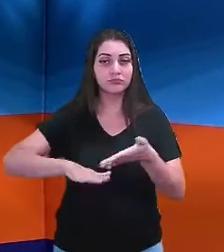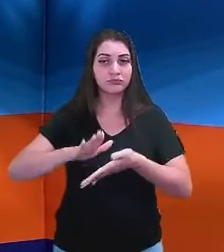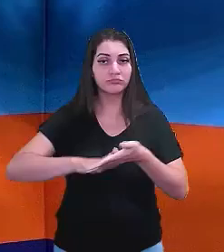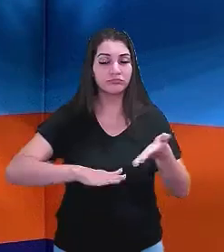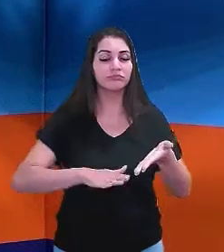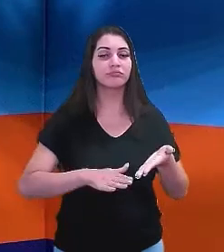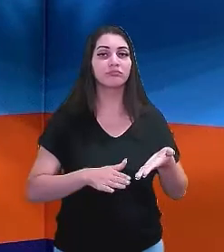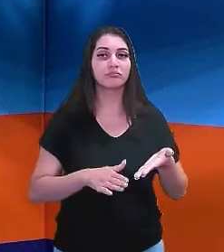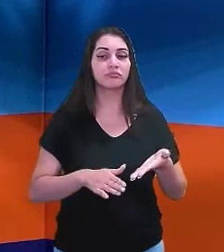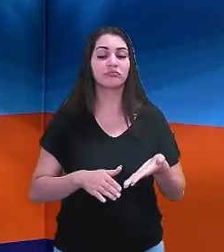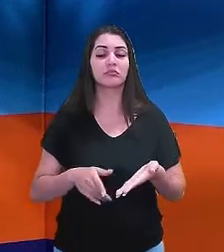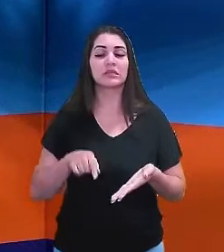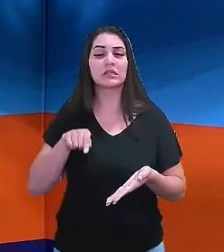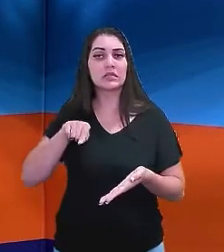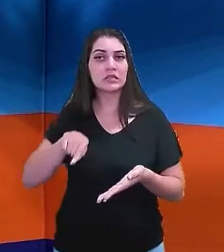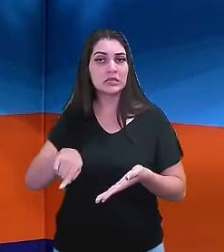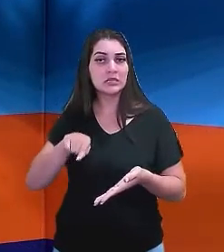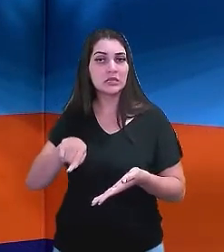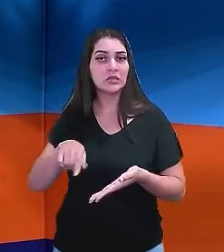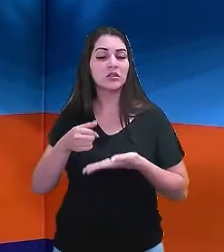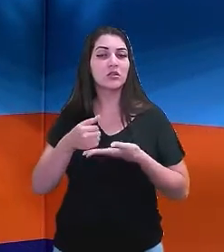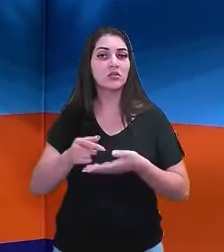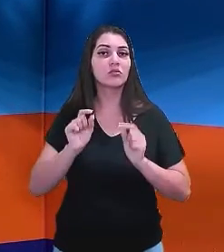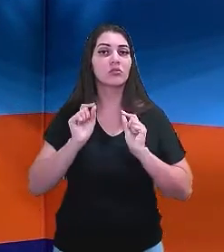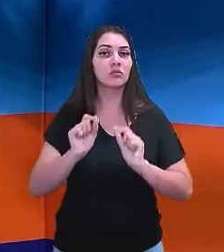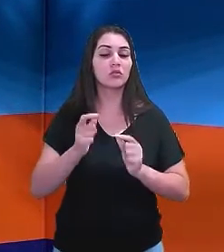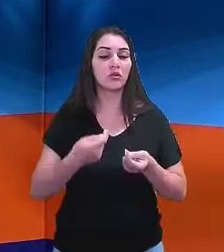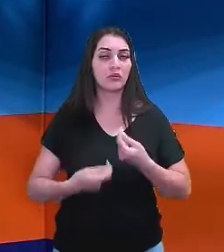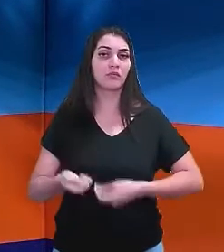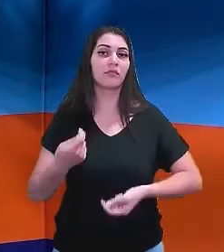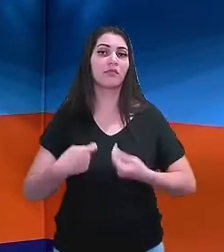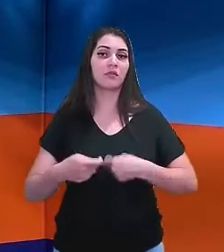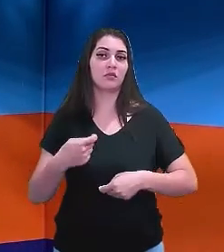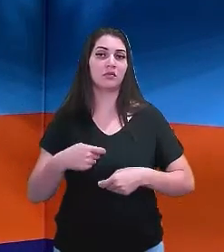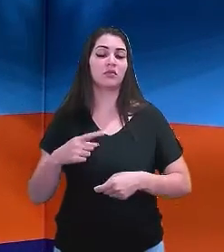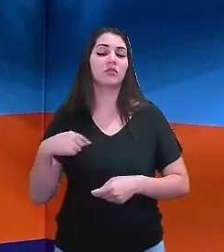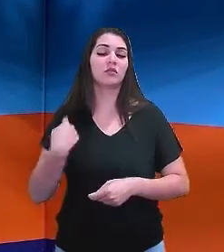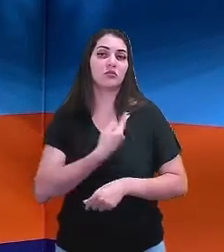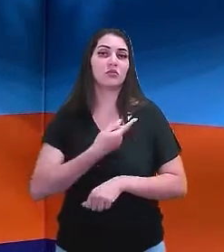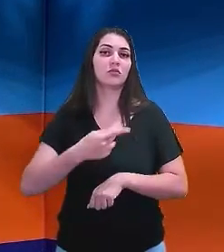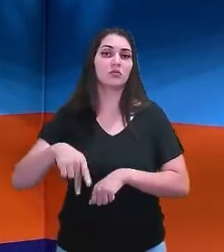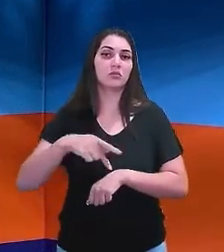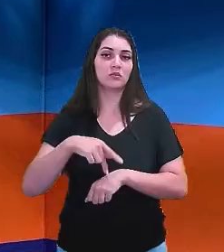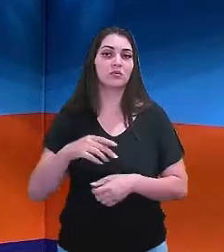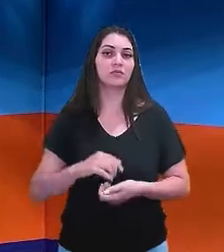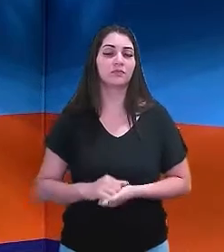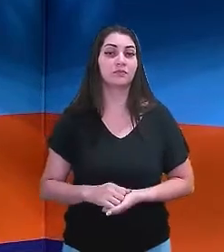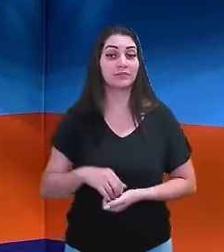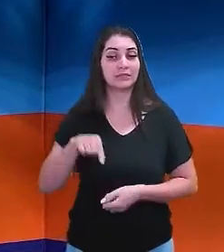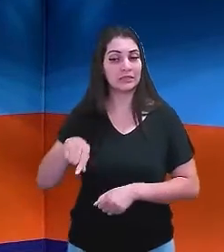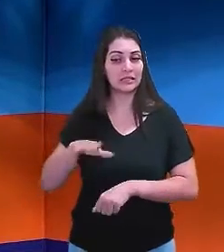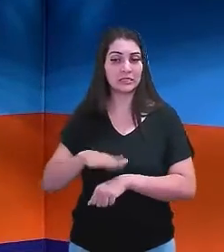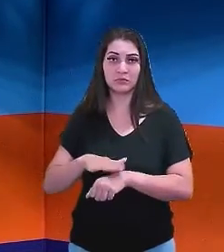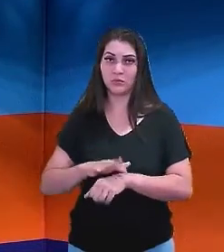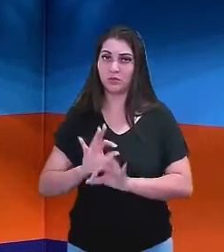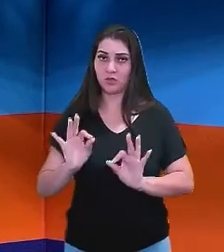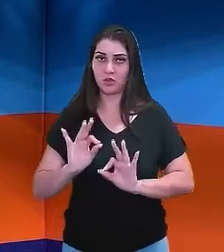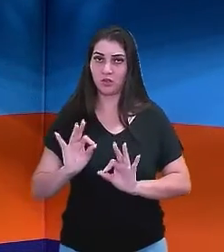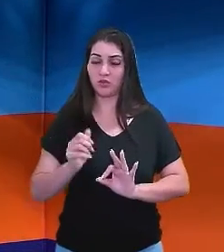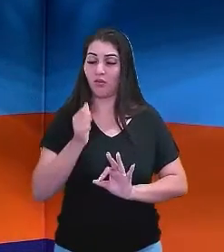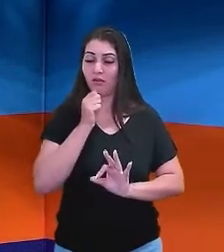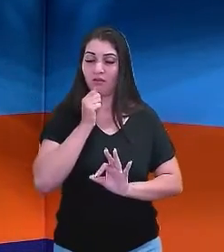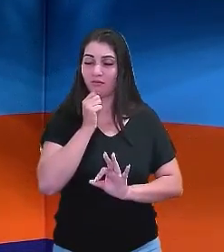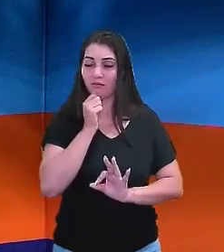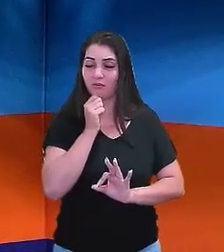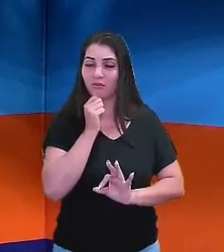e com isso contribuir para a economia do nosso país. Que nesse momento não é um país, né?